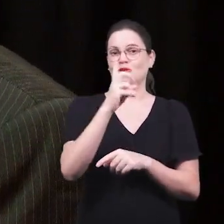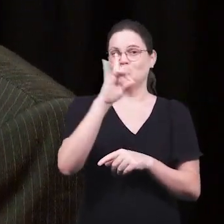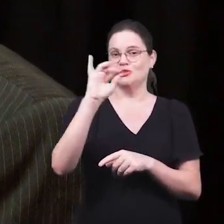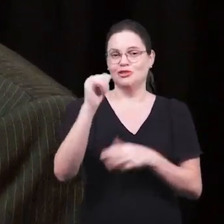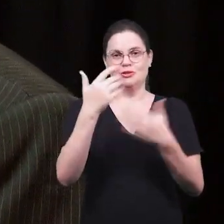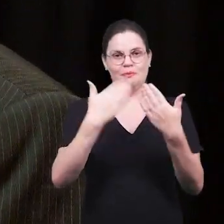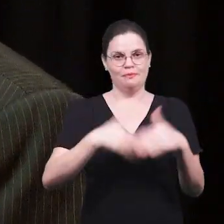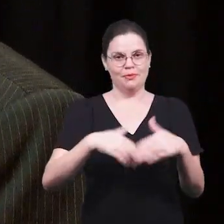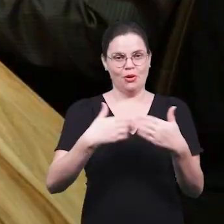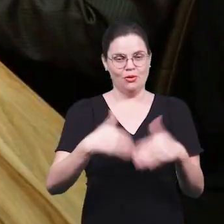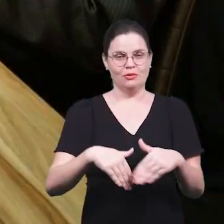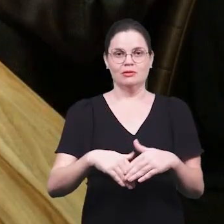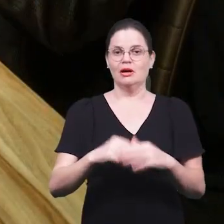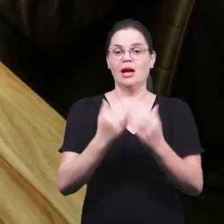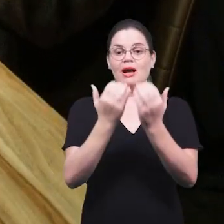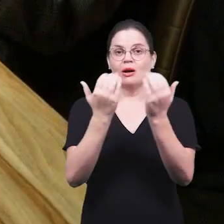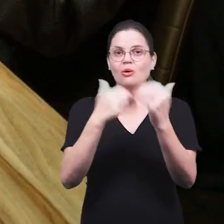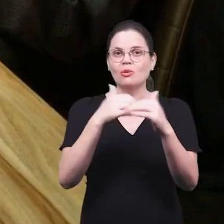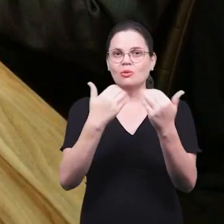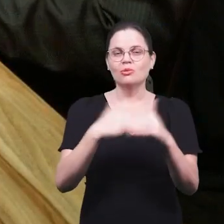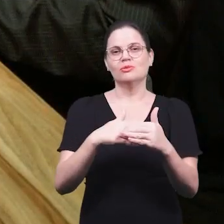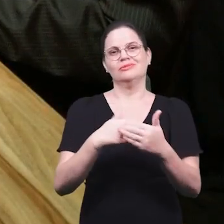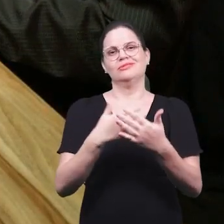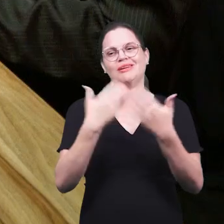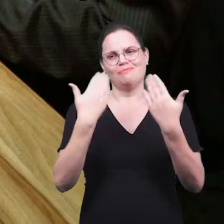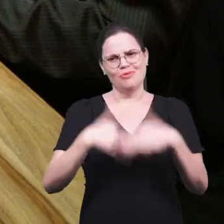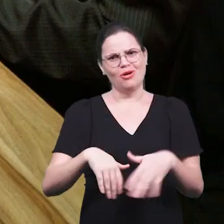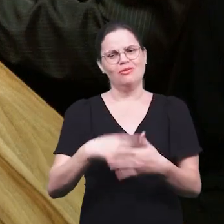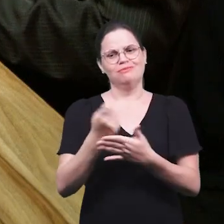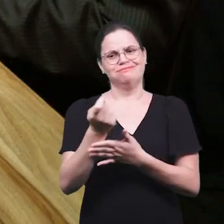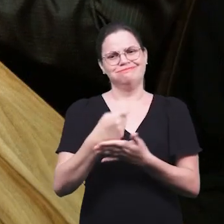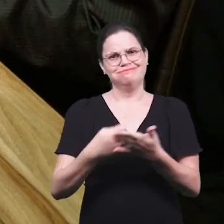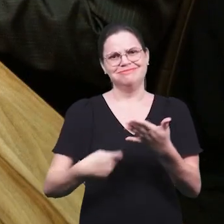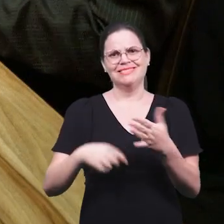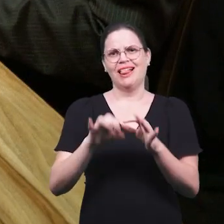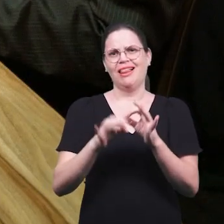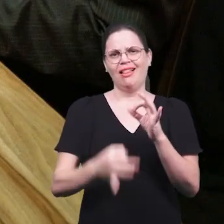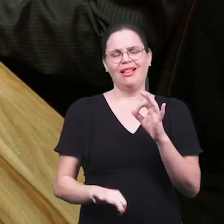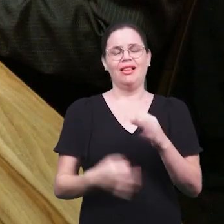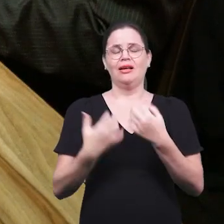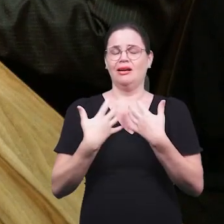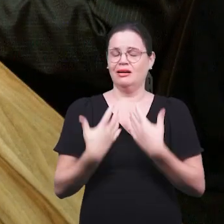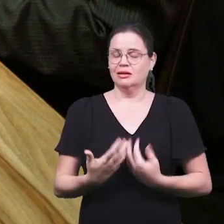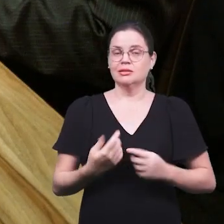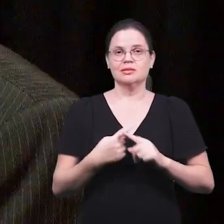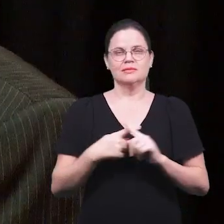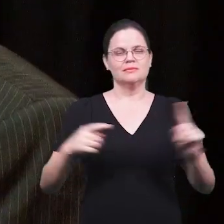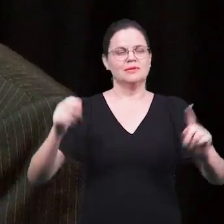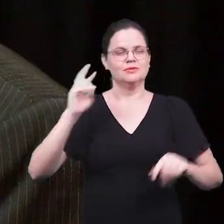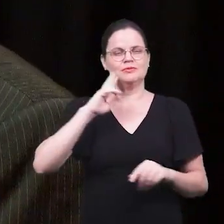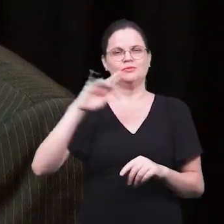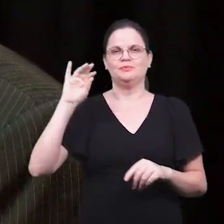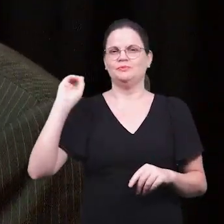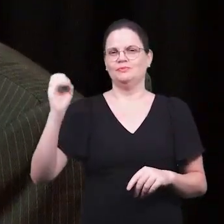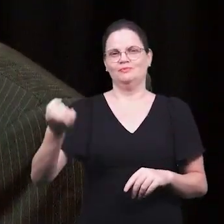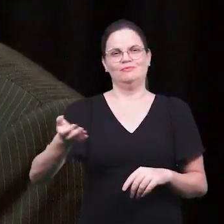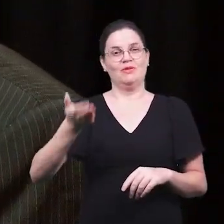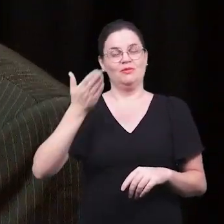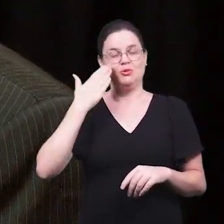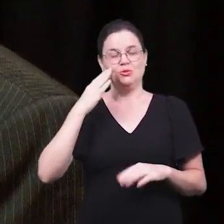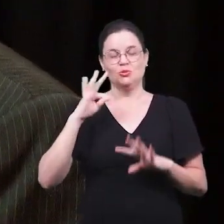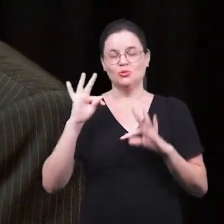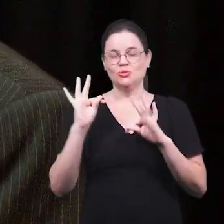pela manhã, tem prova à tarde, às vezes tem prova no outro dia, né? São concursos que costumam ser provas